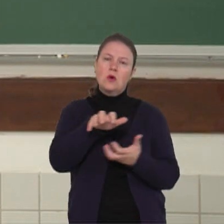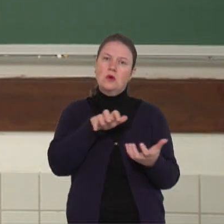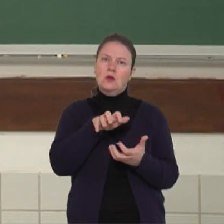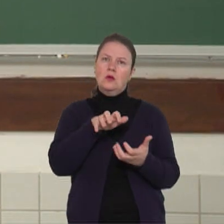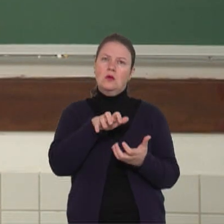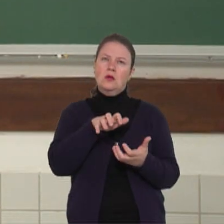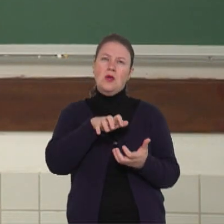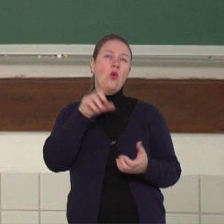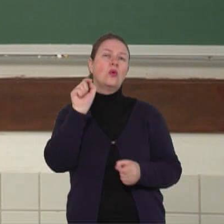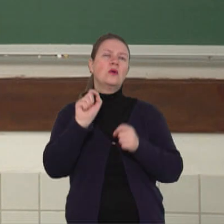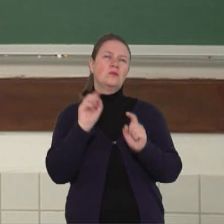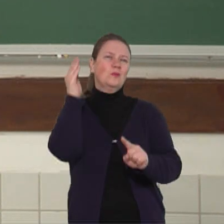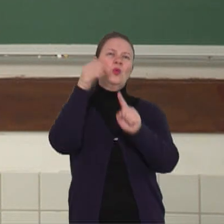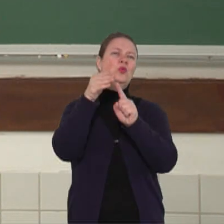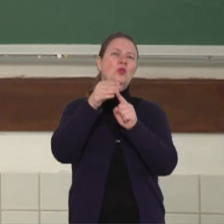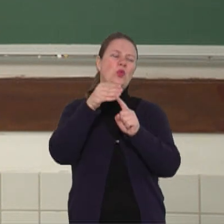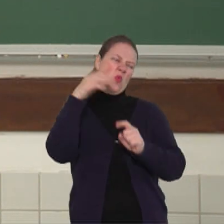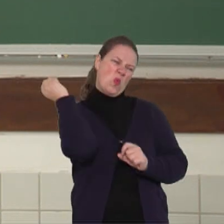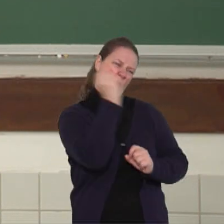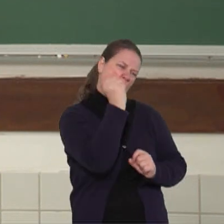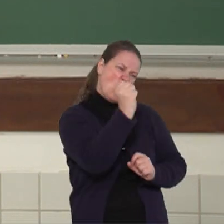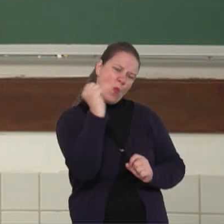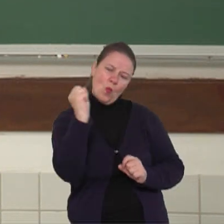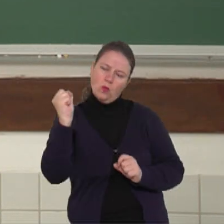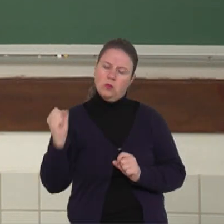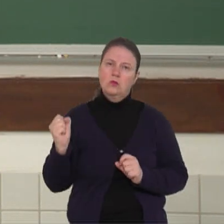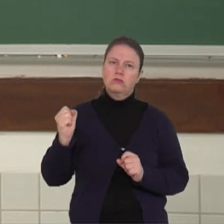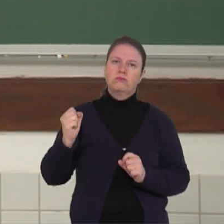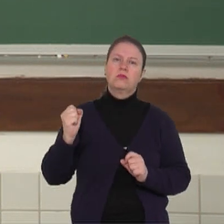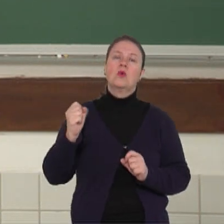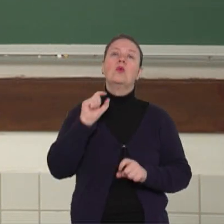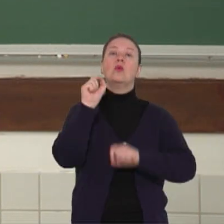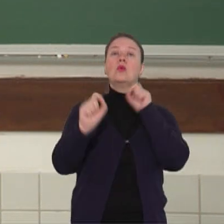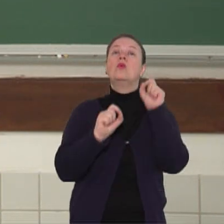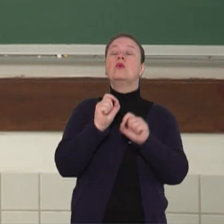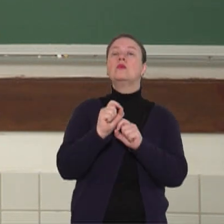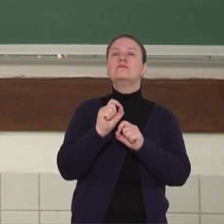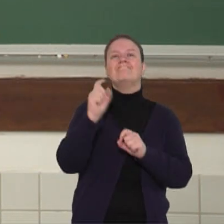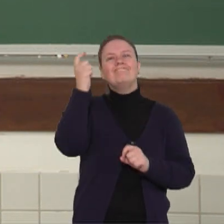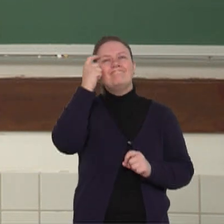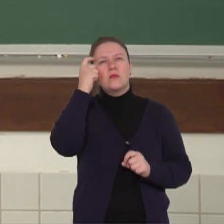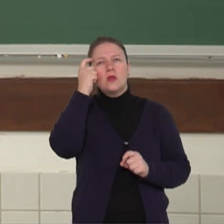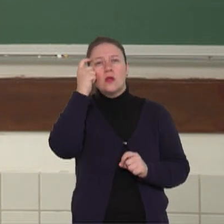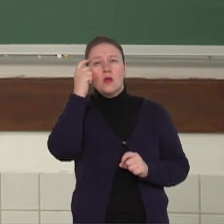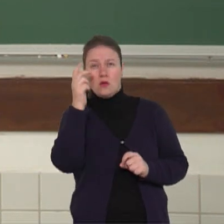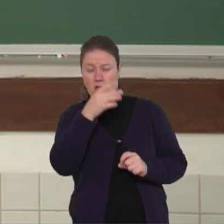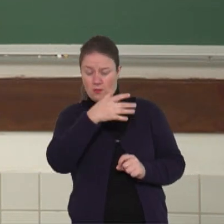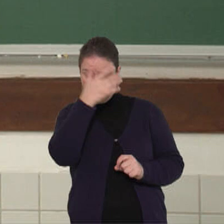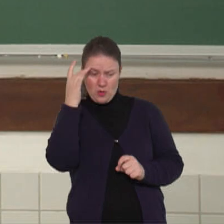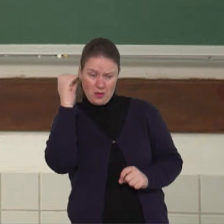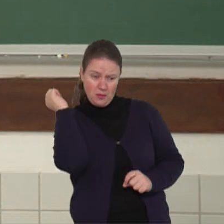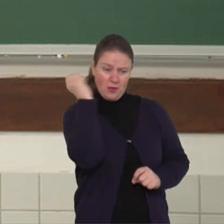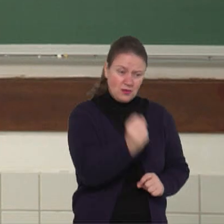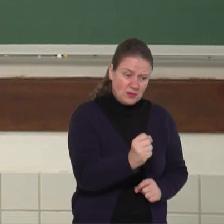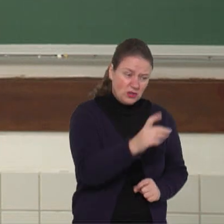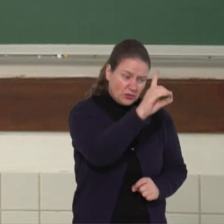de execuções. Tá? E as execuções, a gente sempre tem que pensar, né, que você matar o outro sem dar o direito do outro à